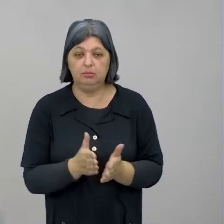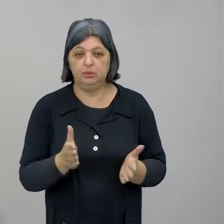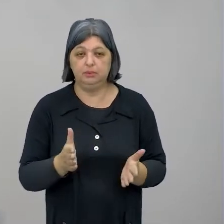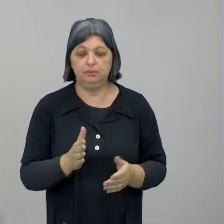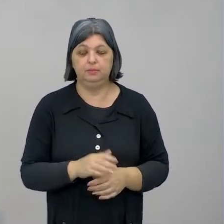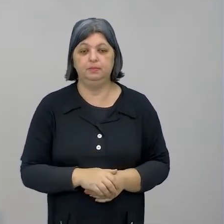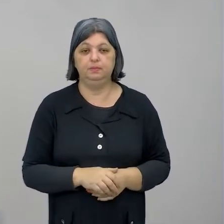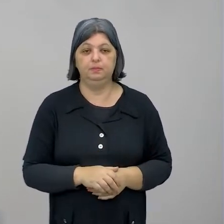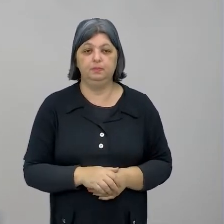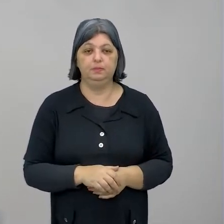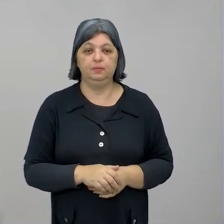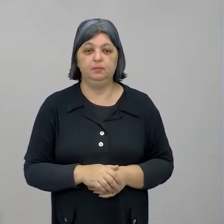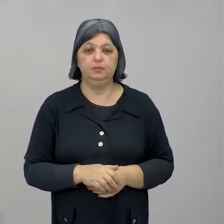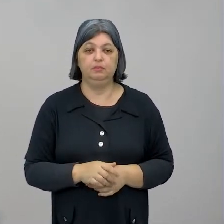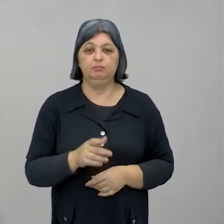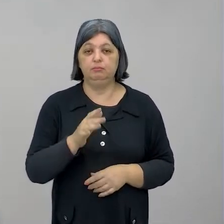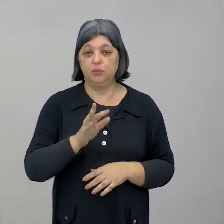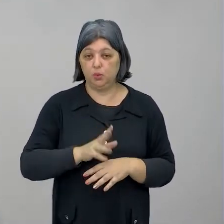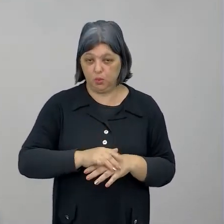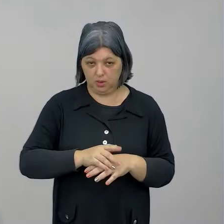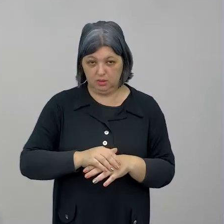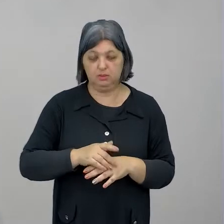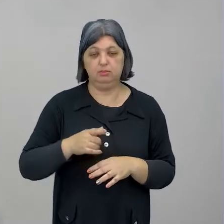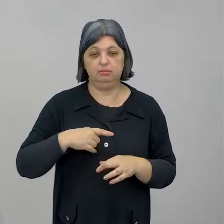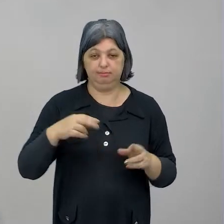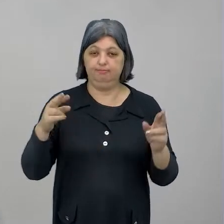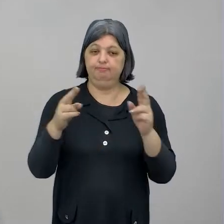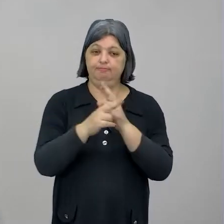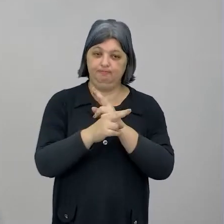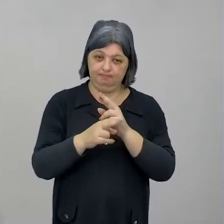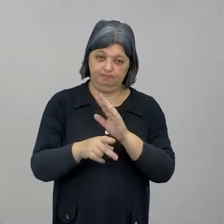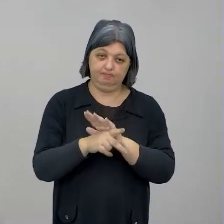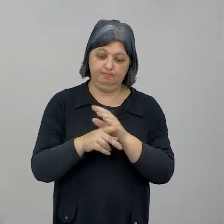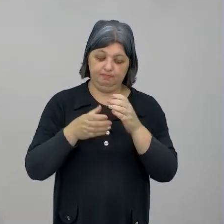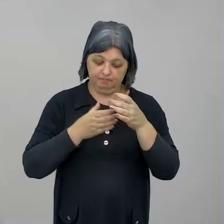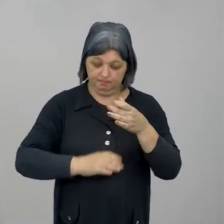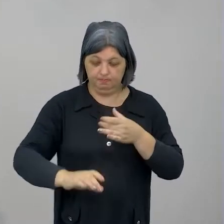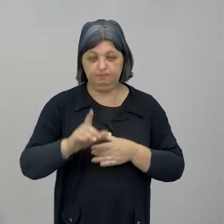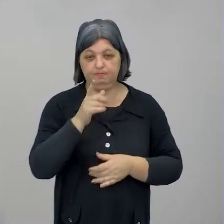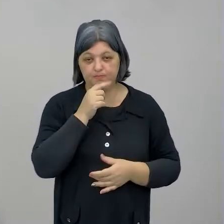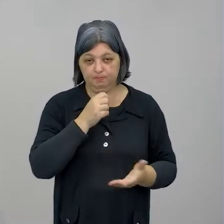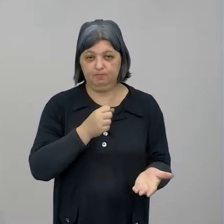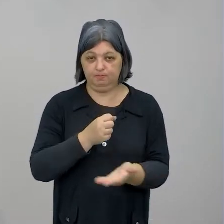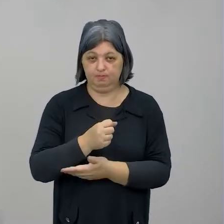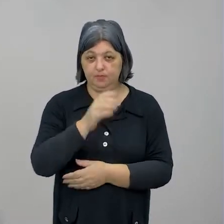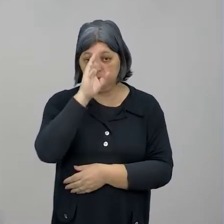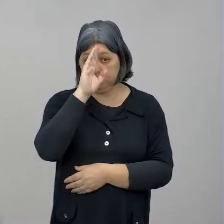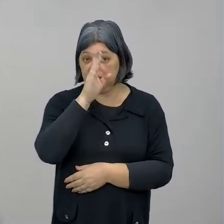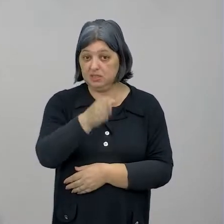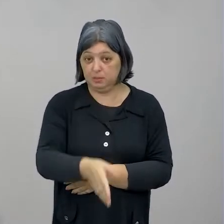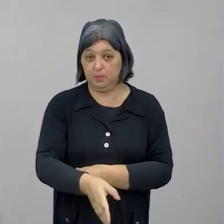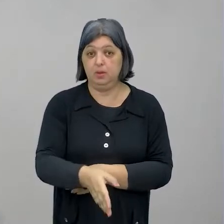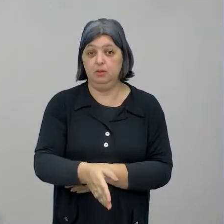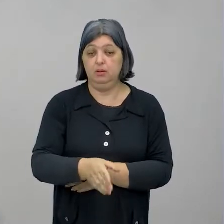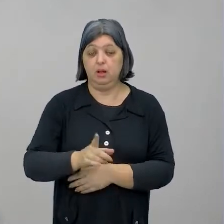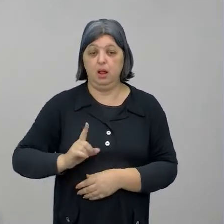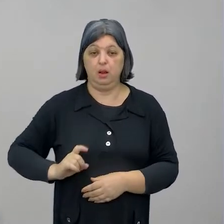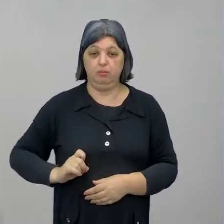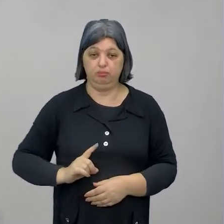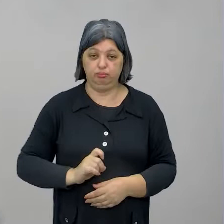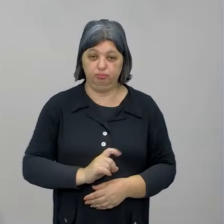são doenças que têm muita relação aí com saneamento básico e essas doenças, principalmente as